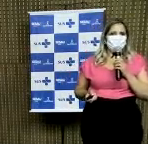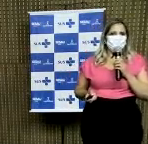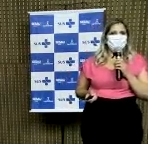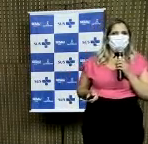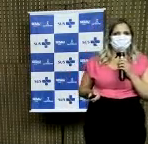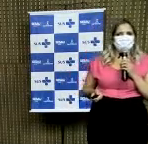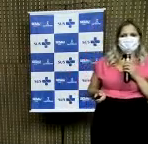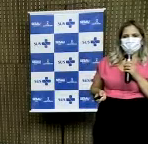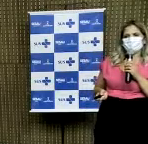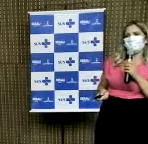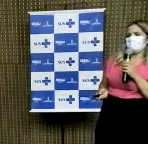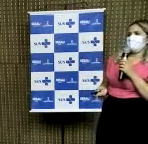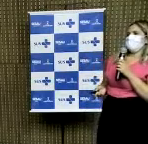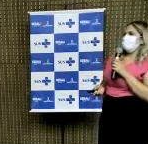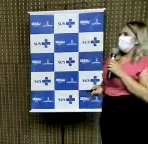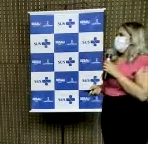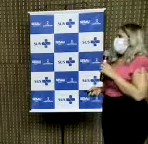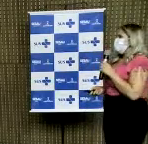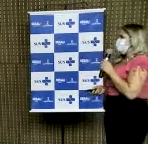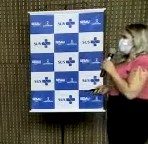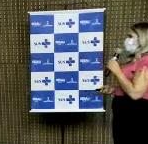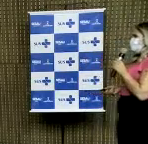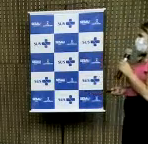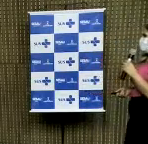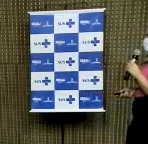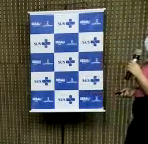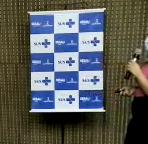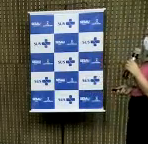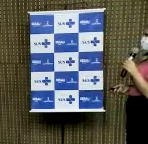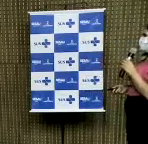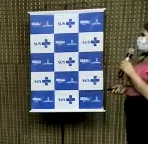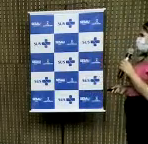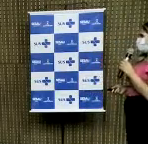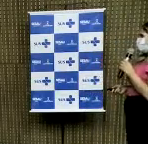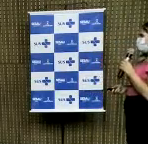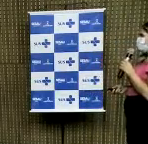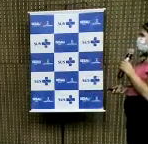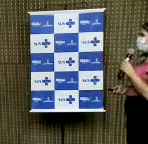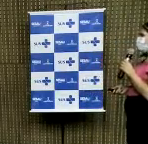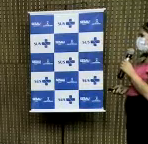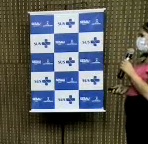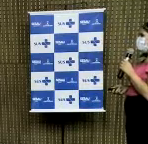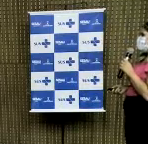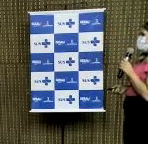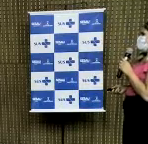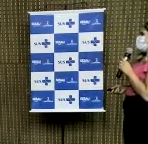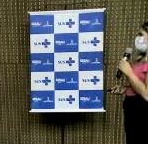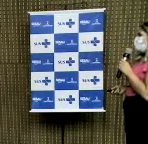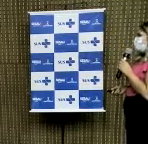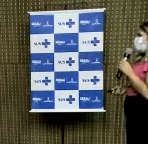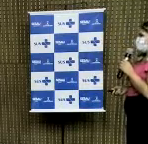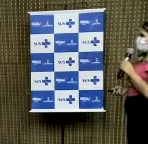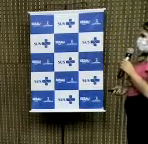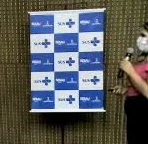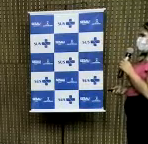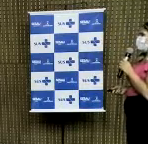fevereiro de 2019. Está aqui comigo hoje a farmacêutica Maria do Rosário e a